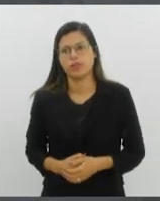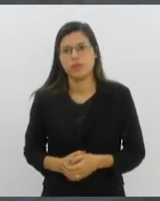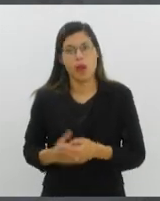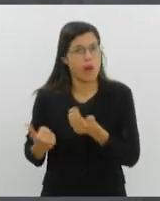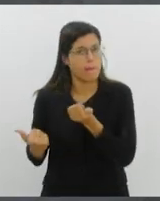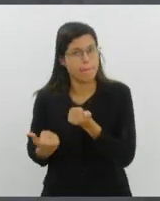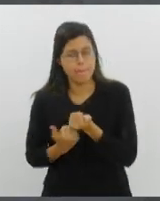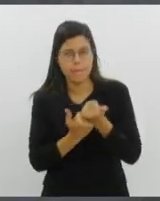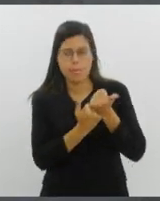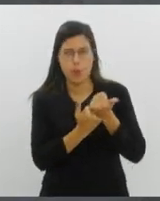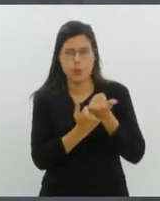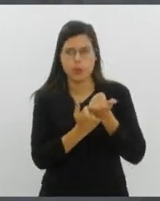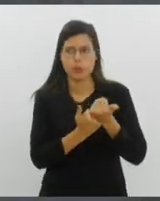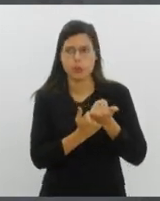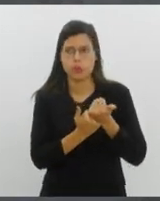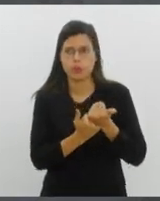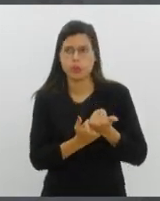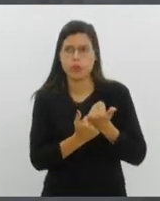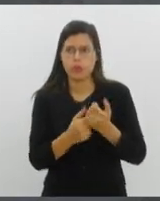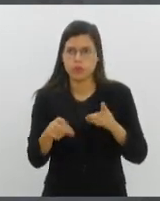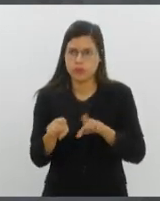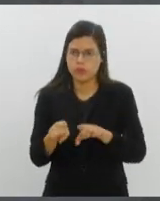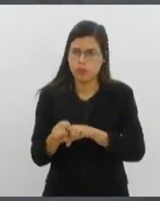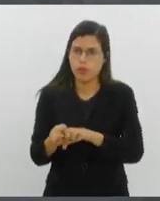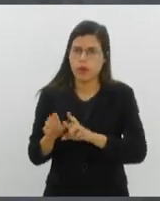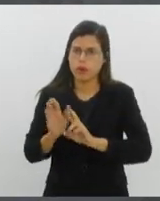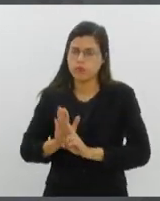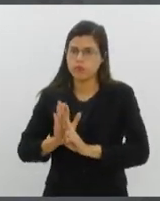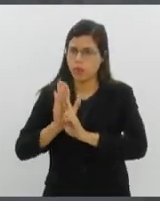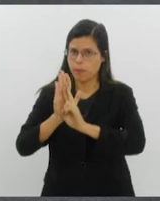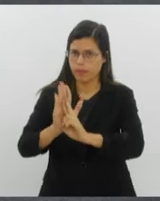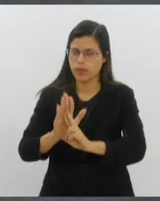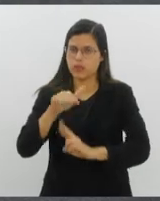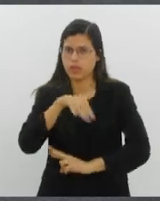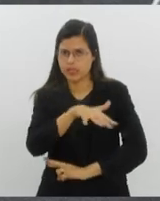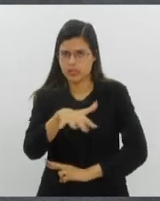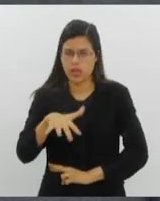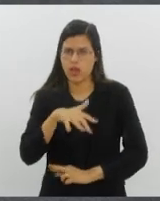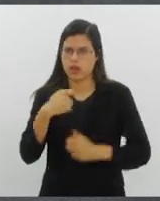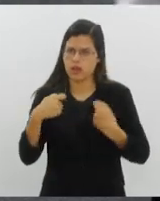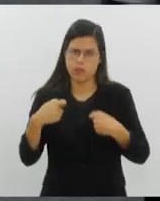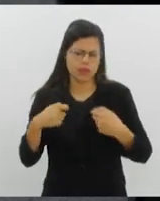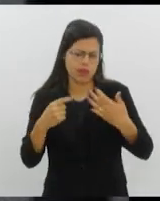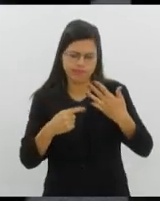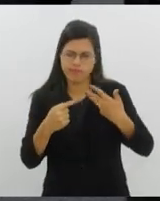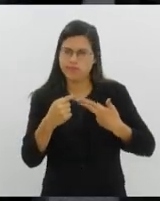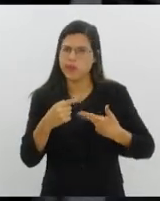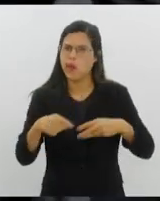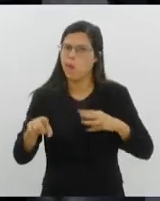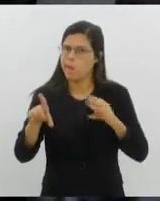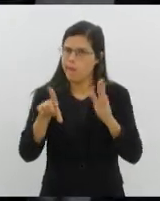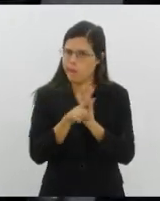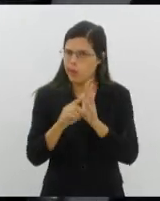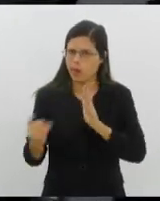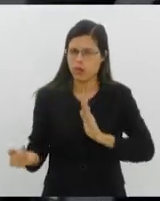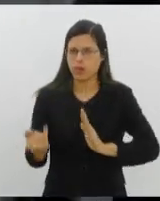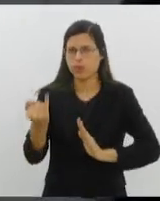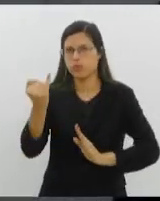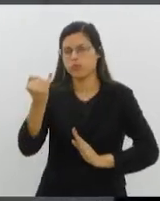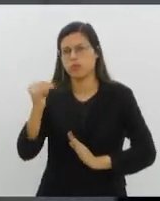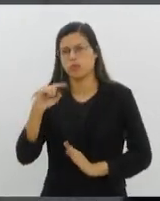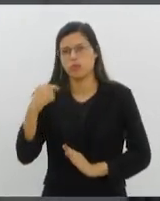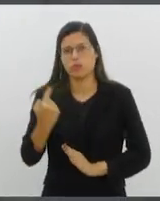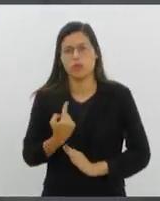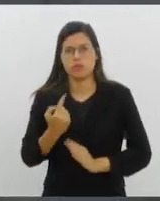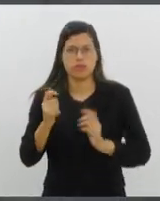apoio e ser também um dos representantes desse setor, que carece de uma série de coisas. É uma lei super importante para que nós